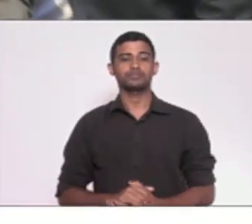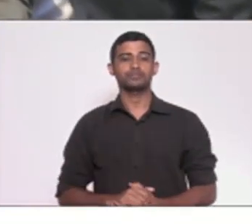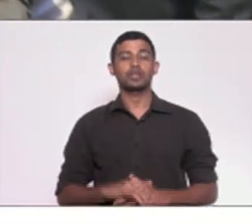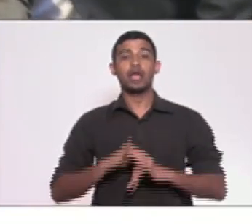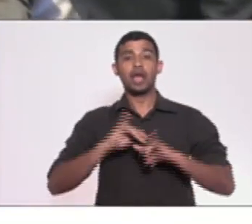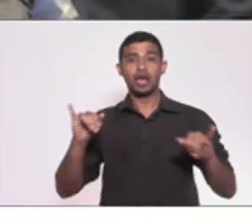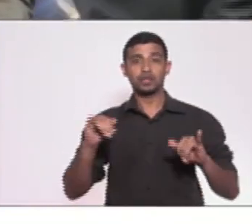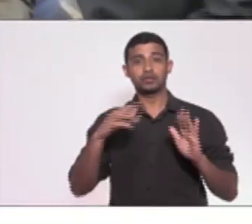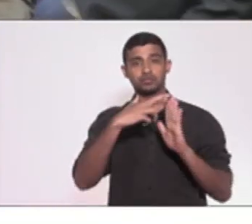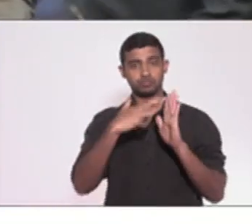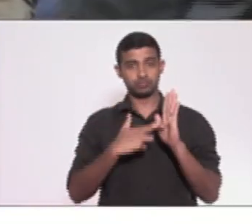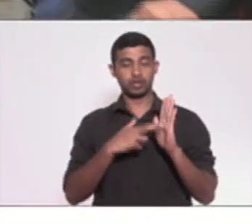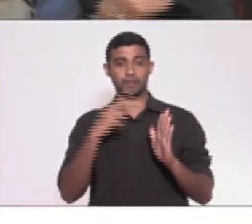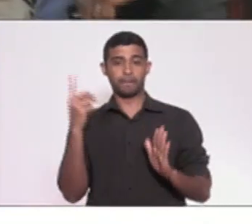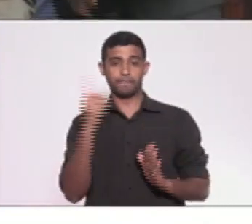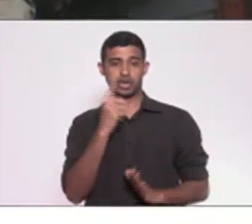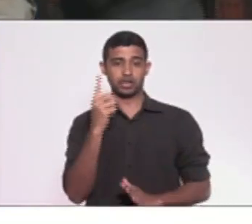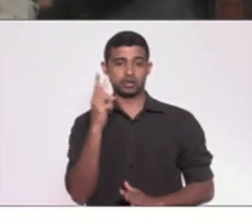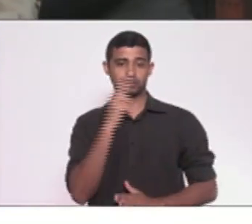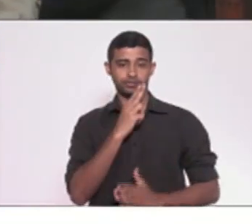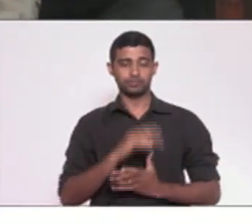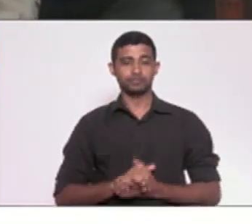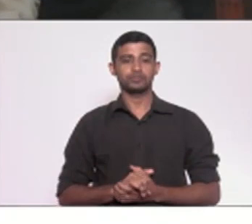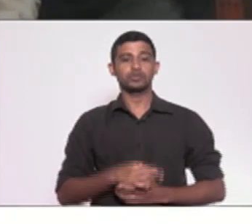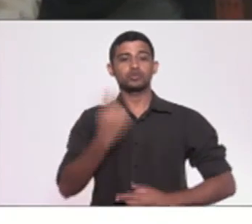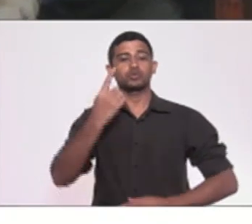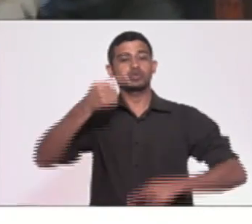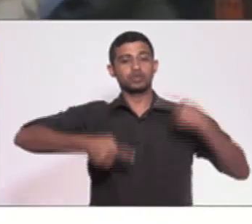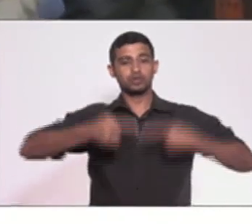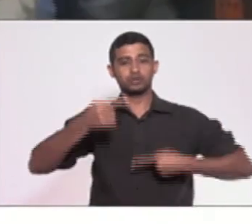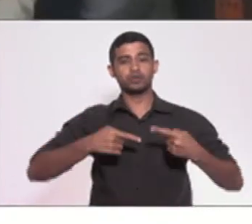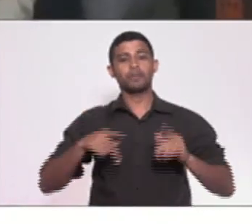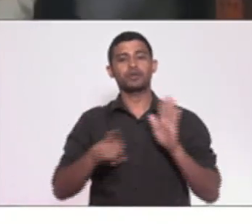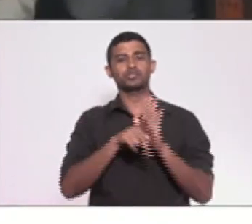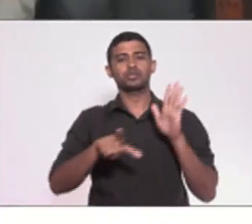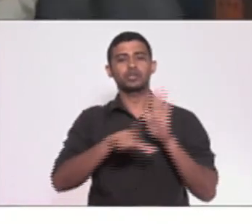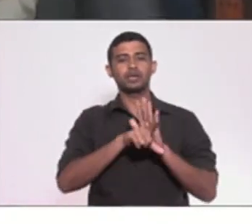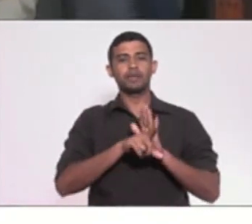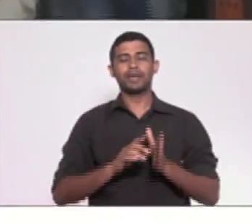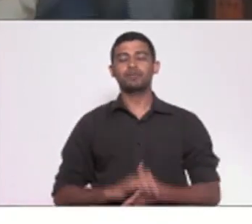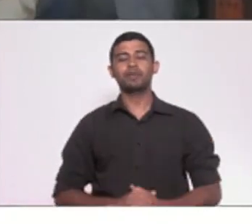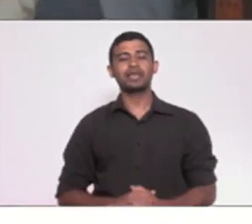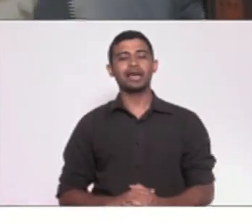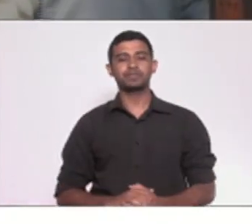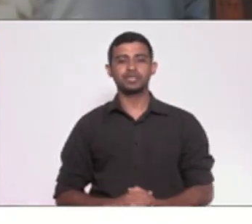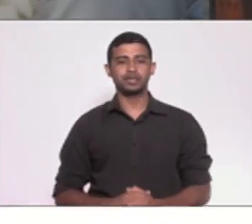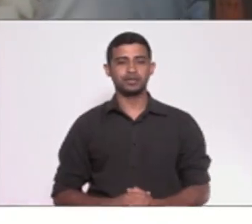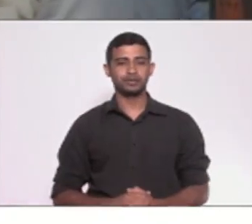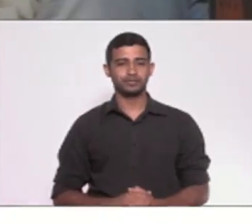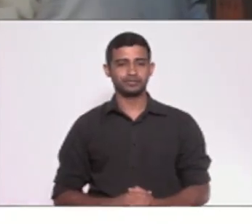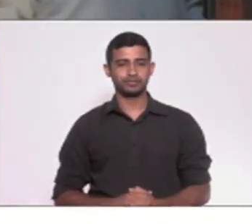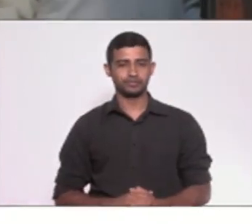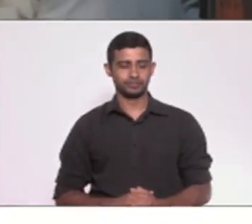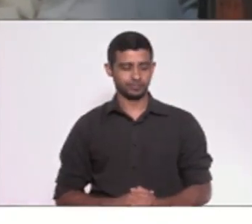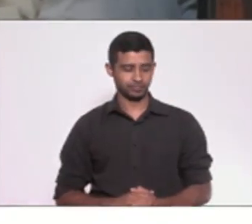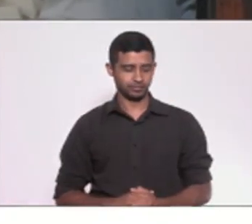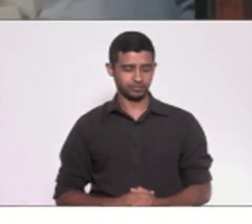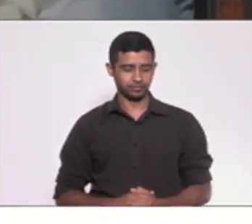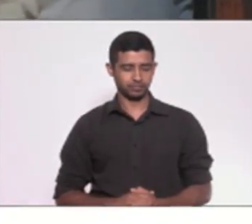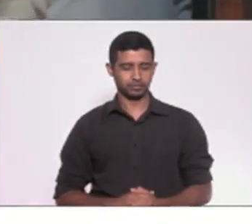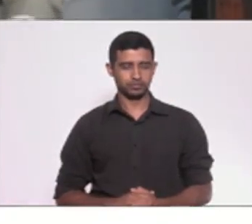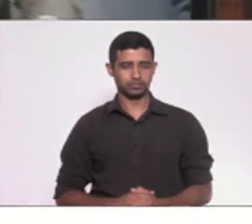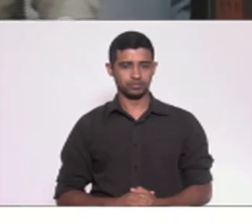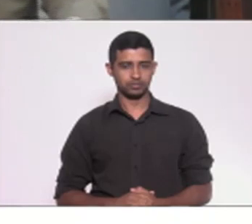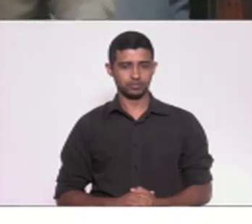Anuncio, em regime de prioridade em discussão única, projeto de resolução 288/2019, de autoria da Comissão de Constituição e